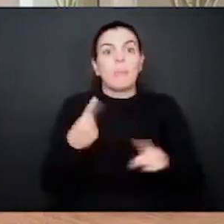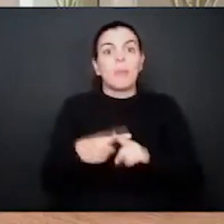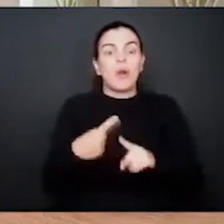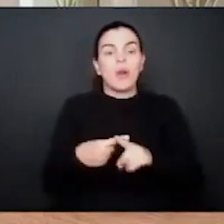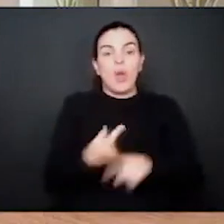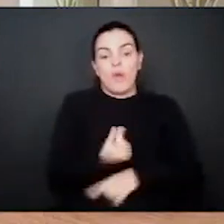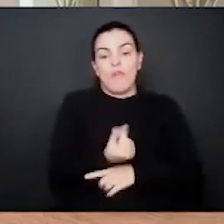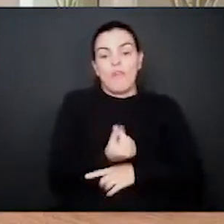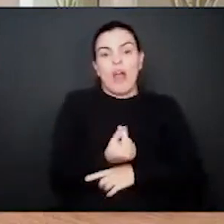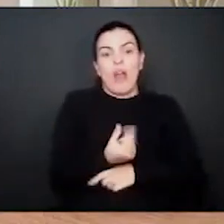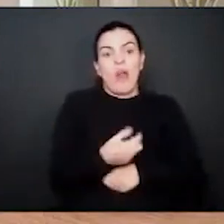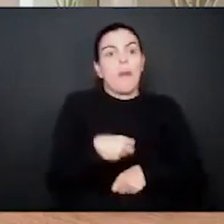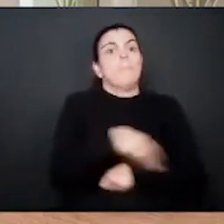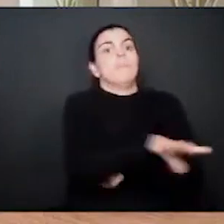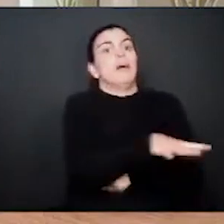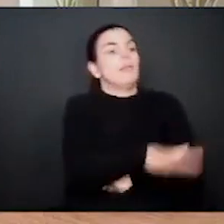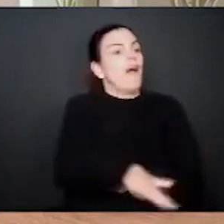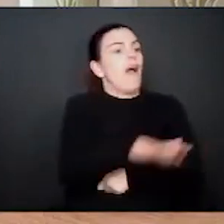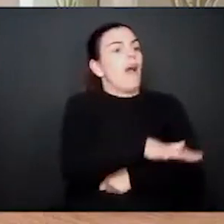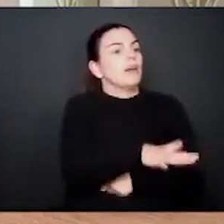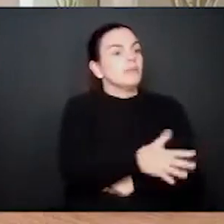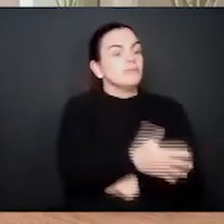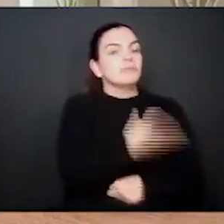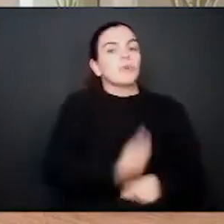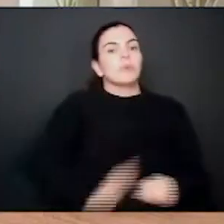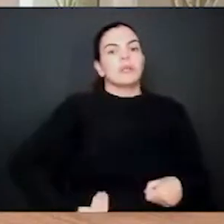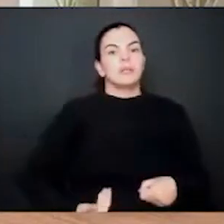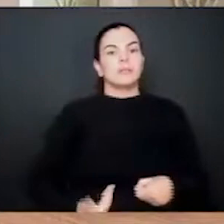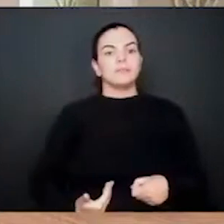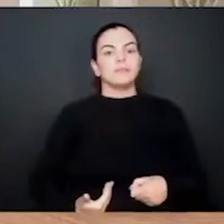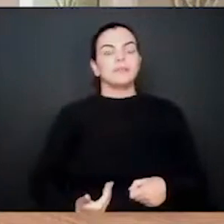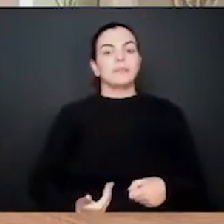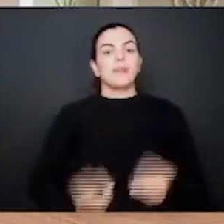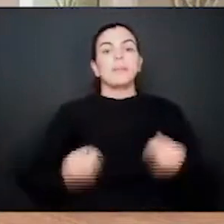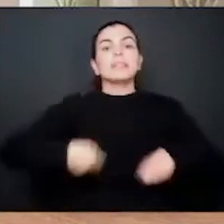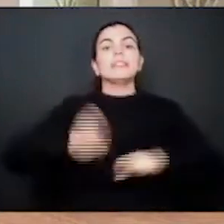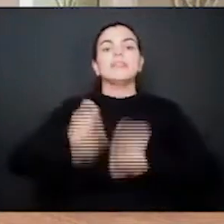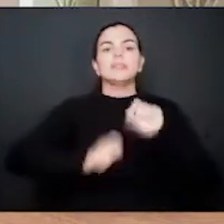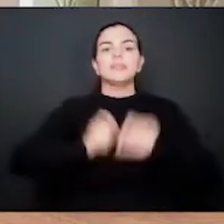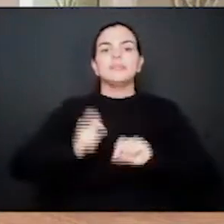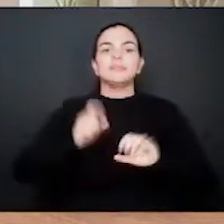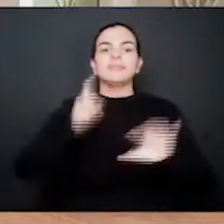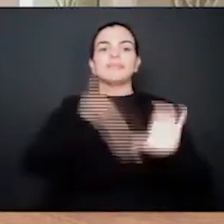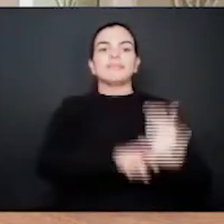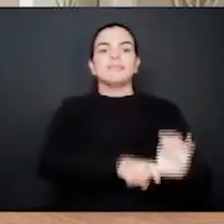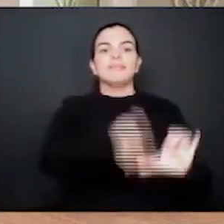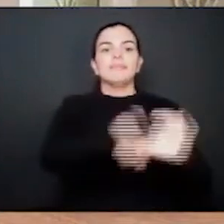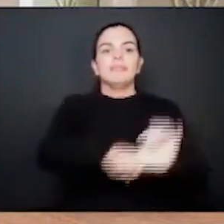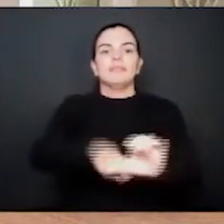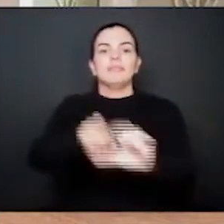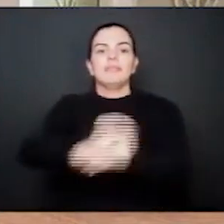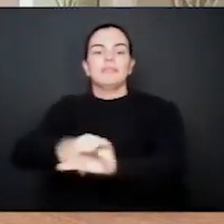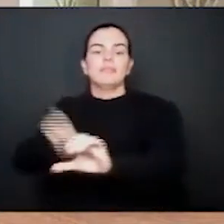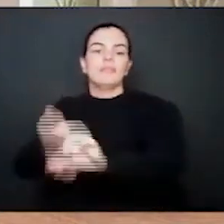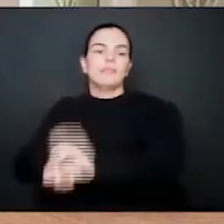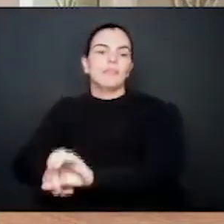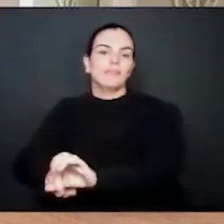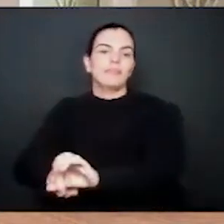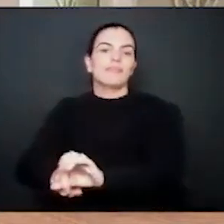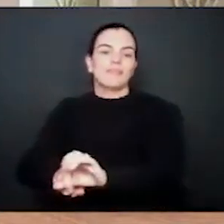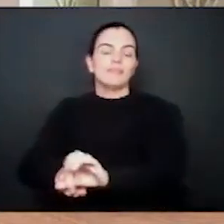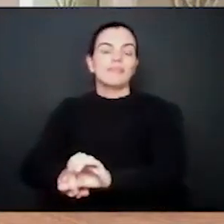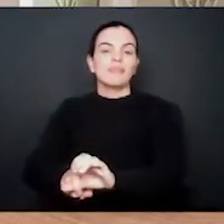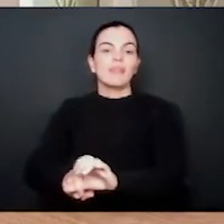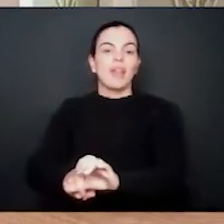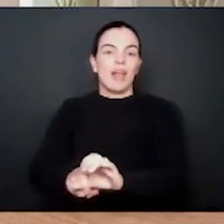e depende do Fundeb ou de outros investimentos da educação infantil. Nós temos